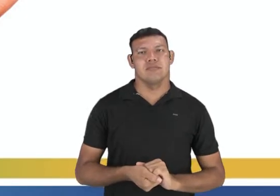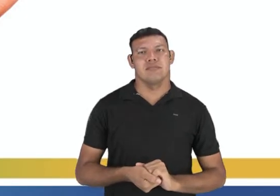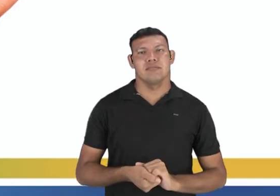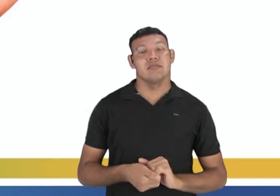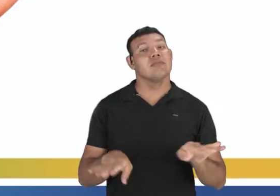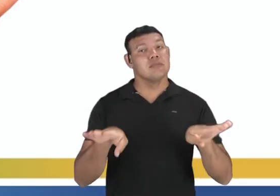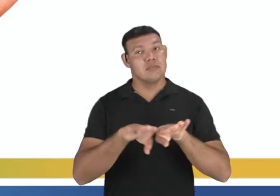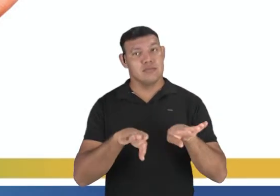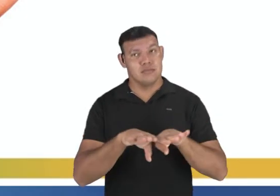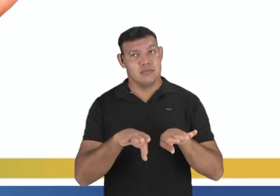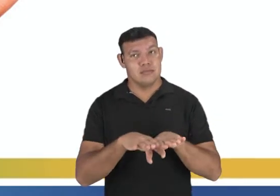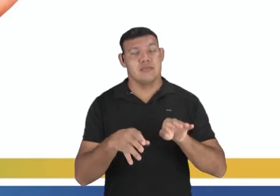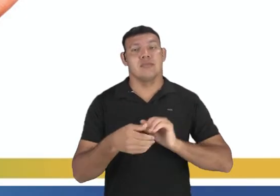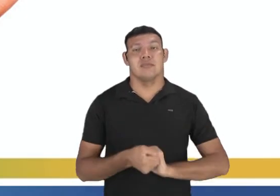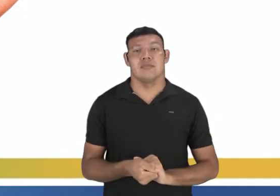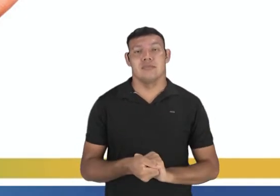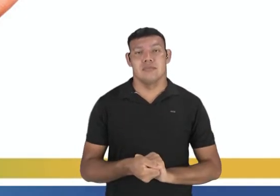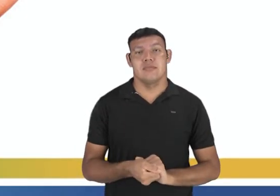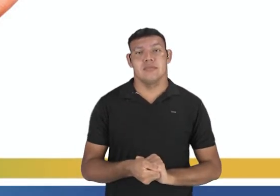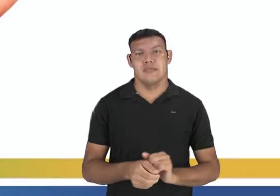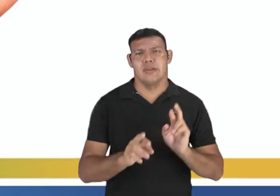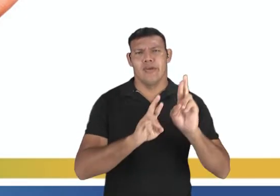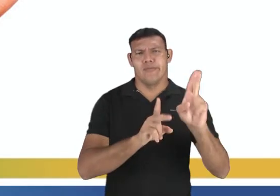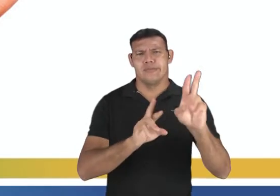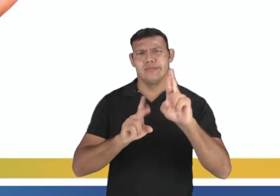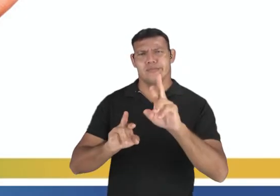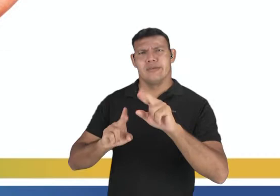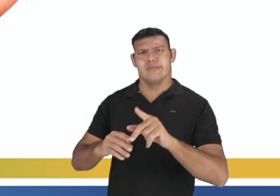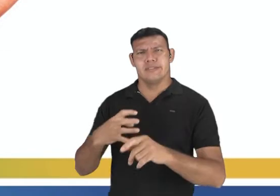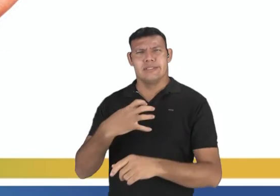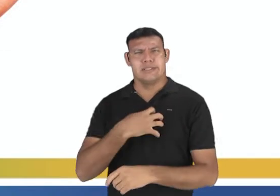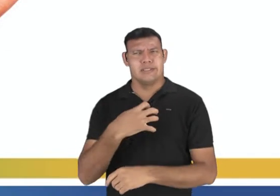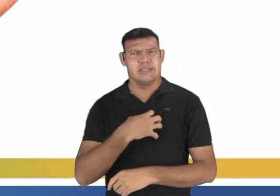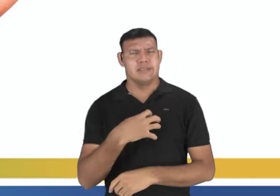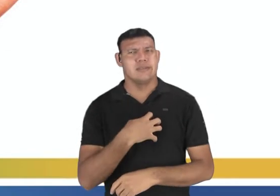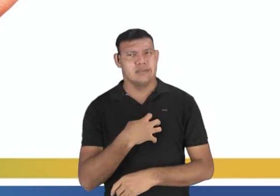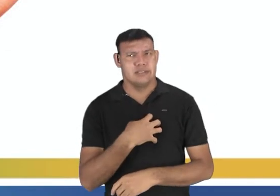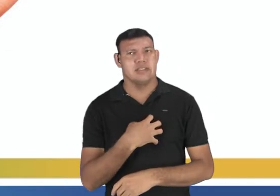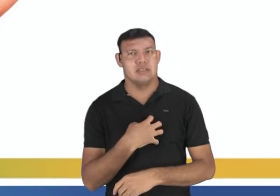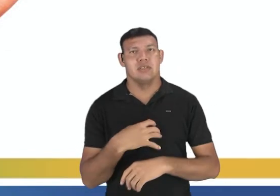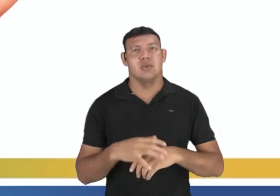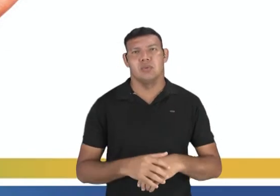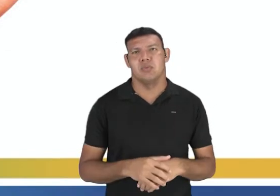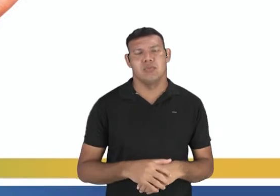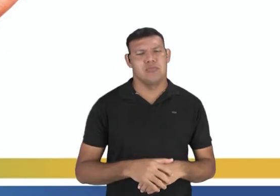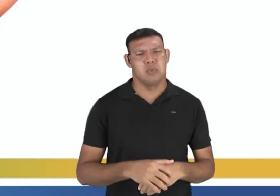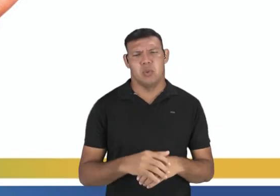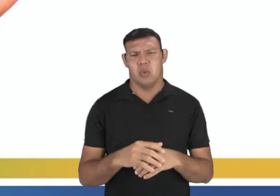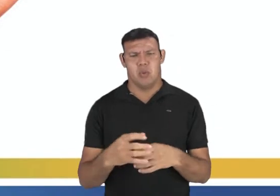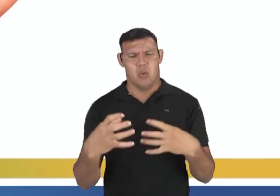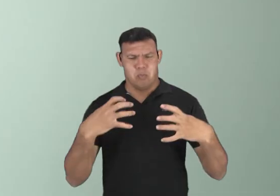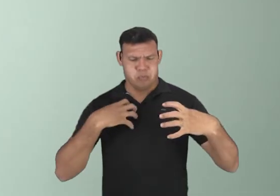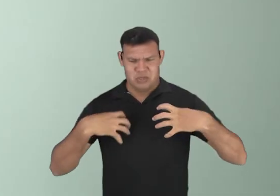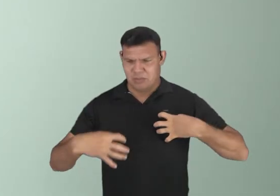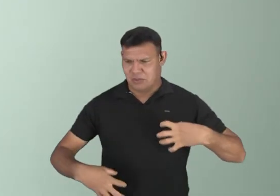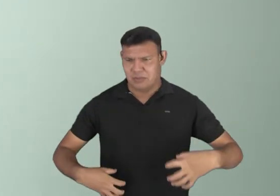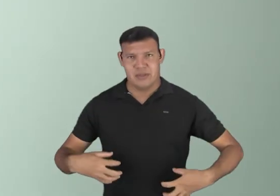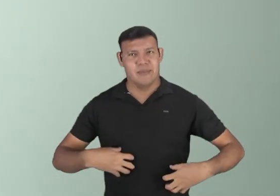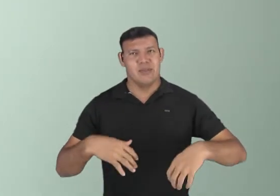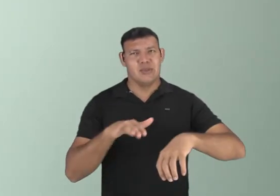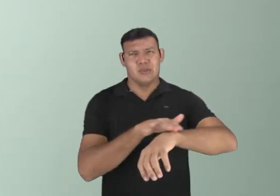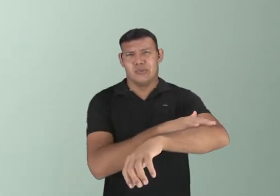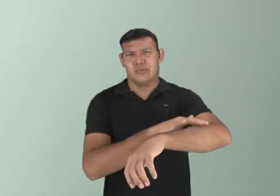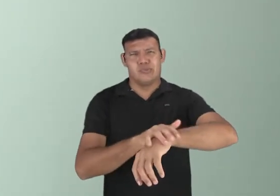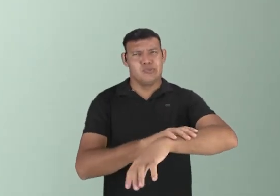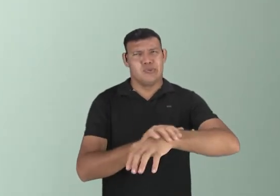Além disso, né, diferentes outros sentidos que não está localizado apenas em um único local, ou seja, a nossa pele ela é muito